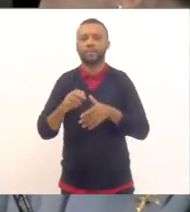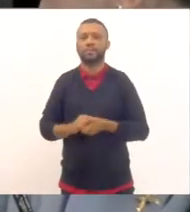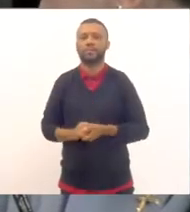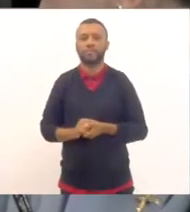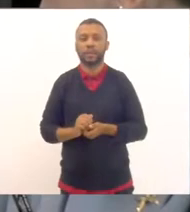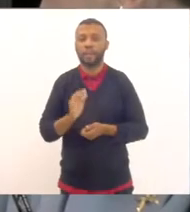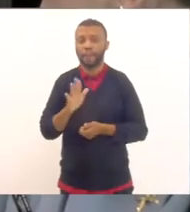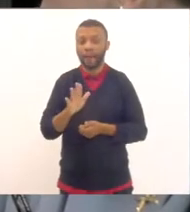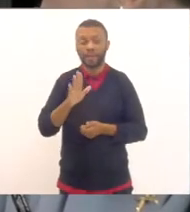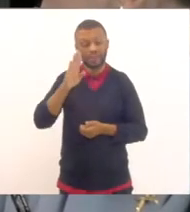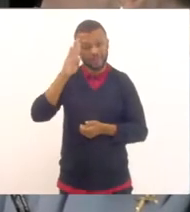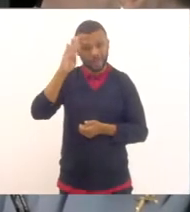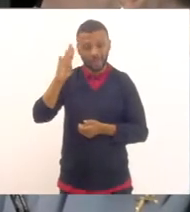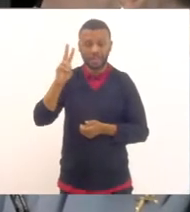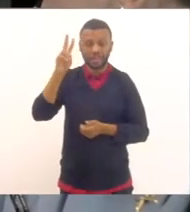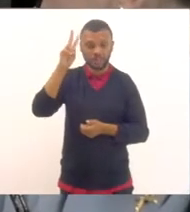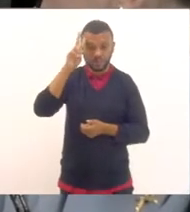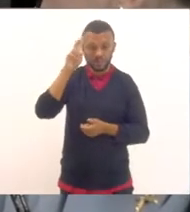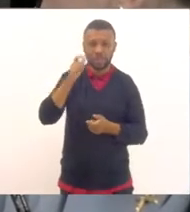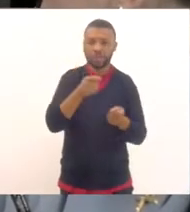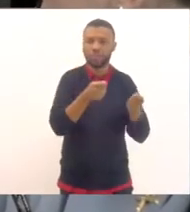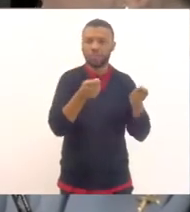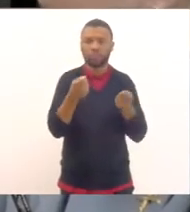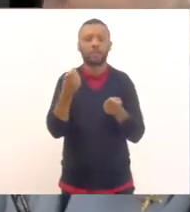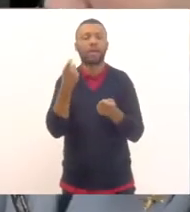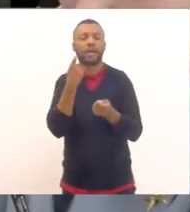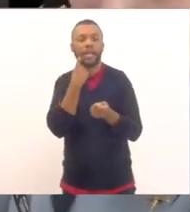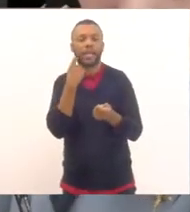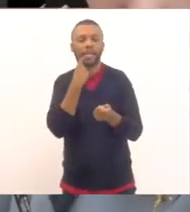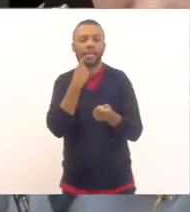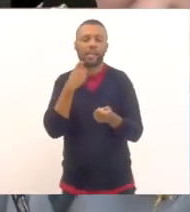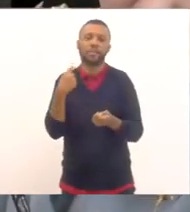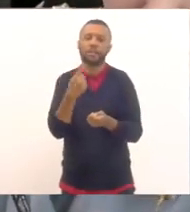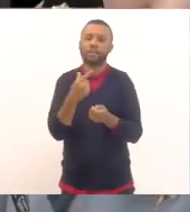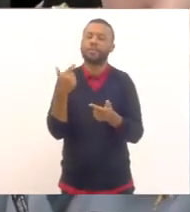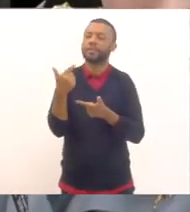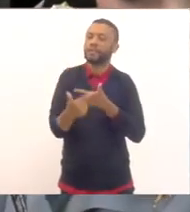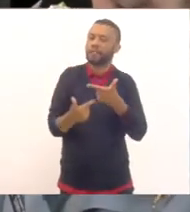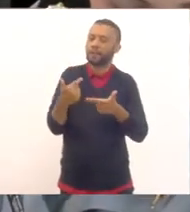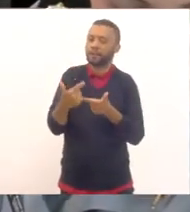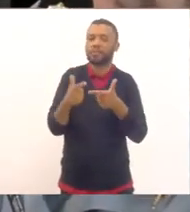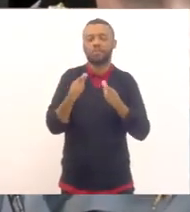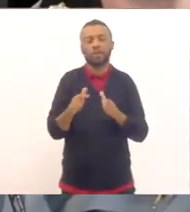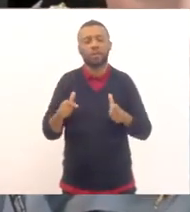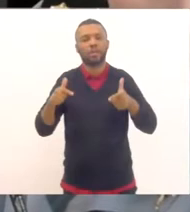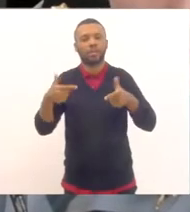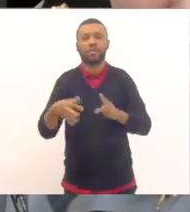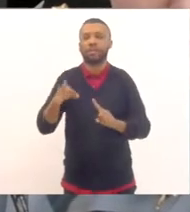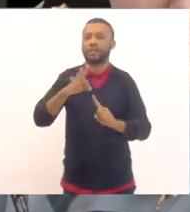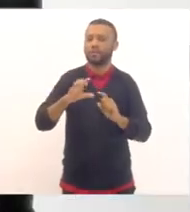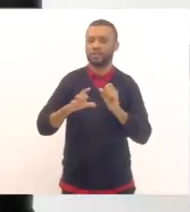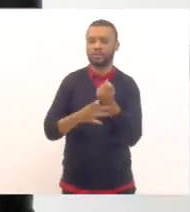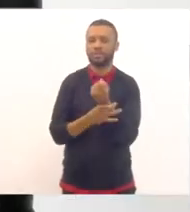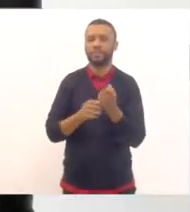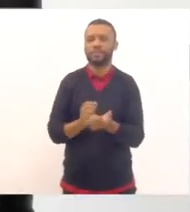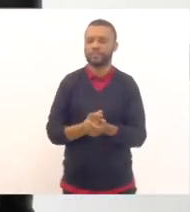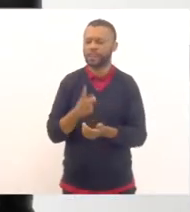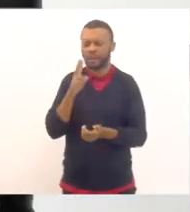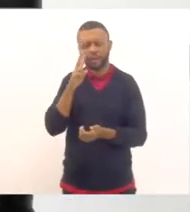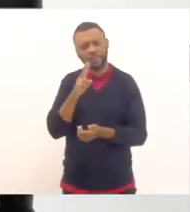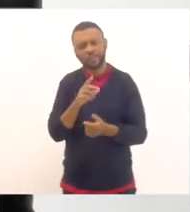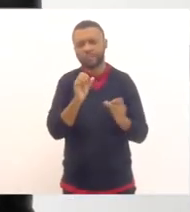mas a ordem é essa de segunda a sexta-feira a gente vai tá aí desempenhando é só terá sorte eu percebi nos